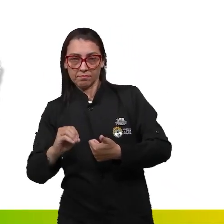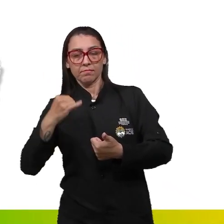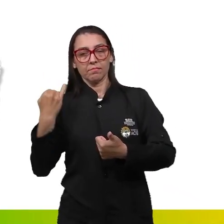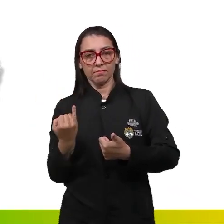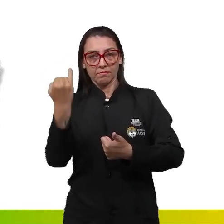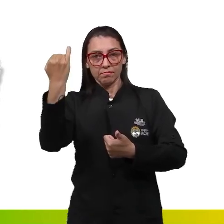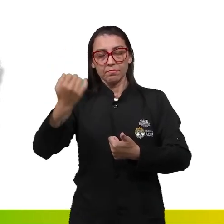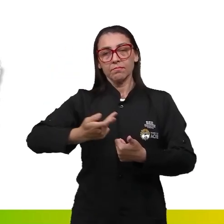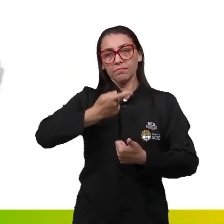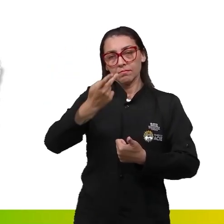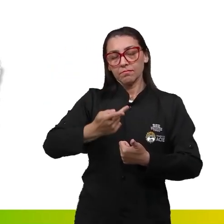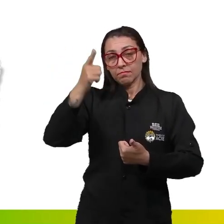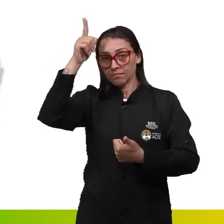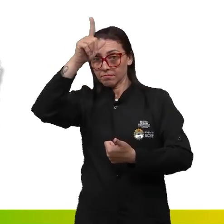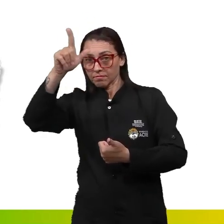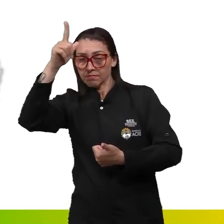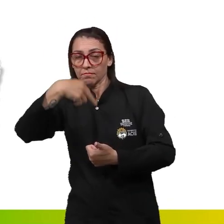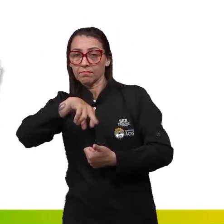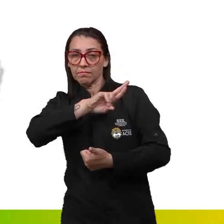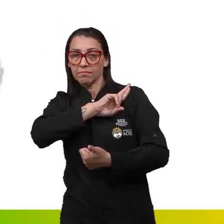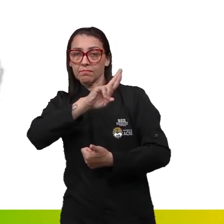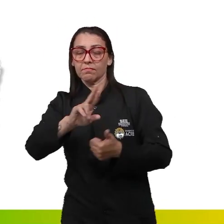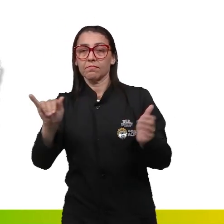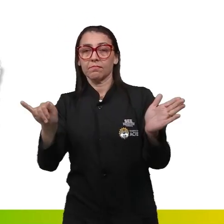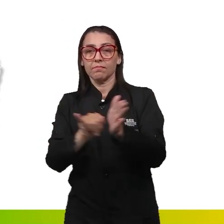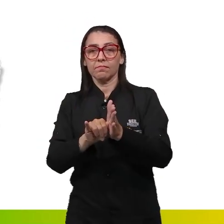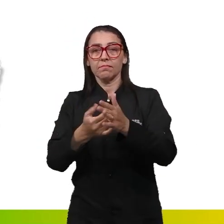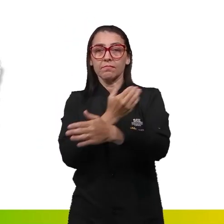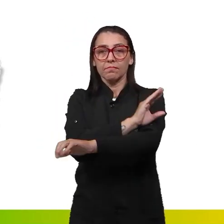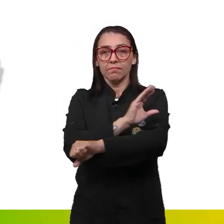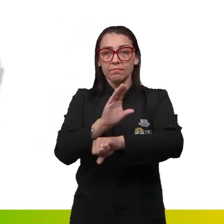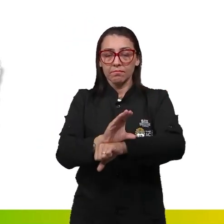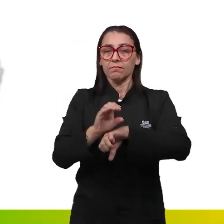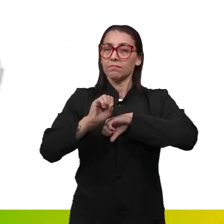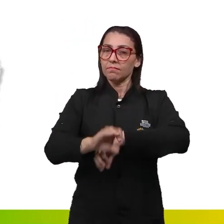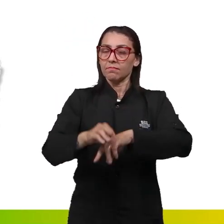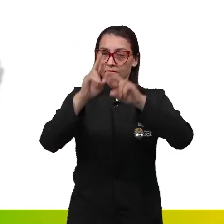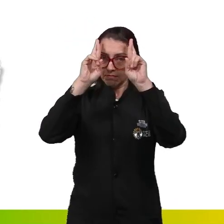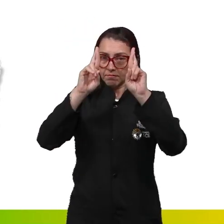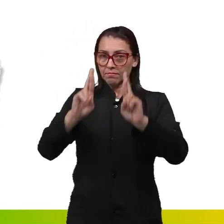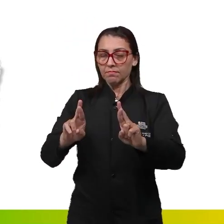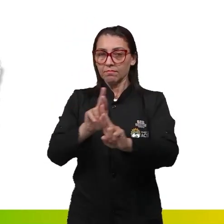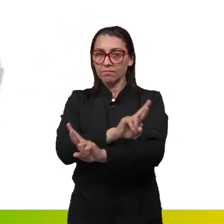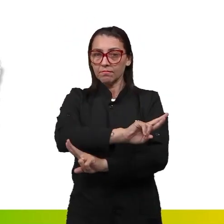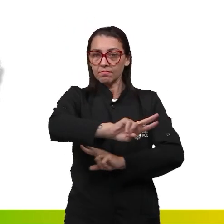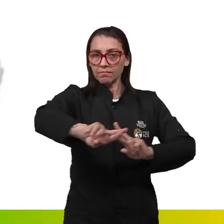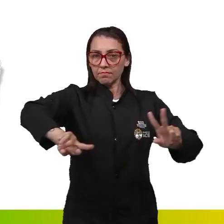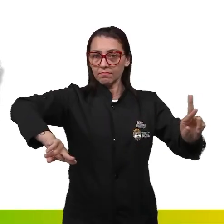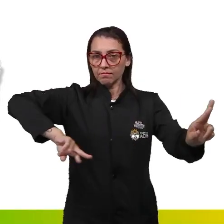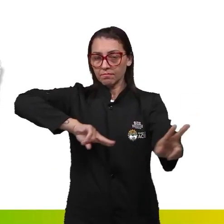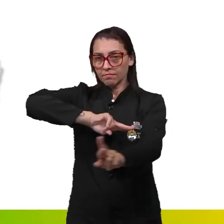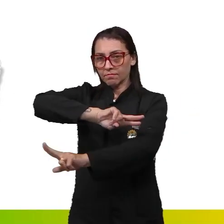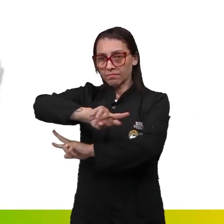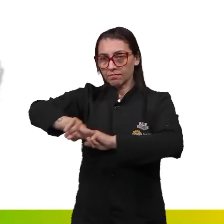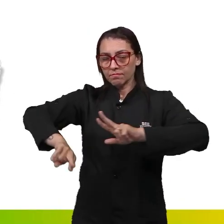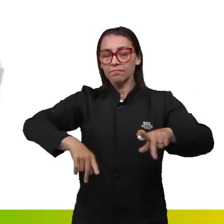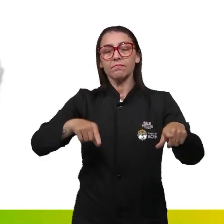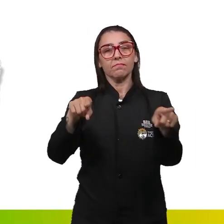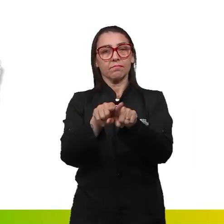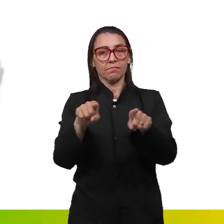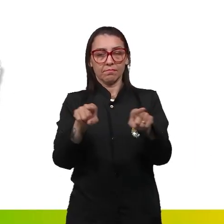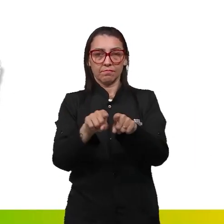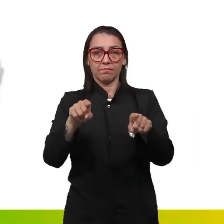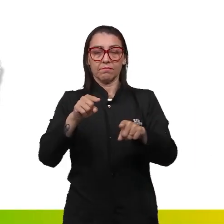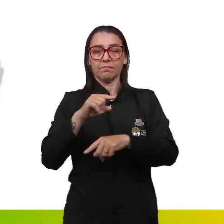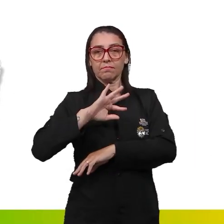é que a lenda, né, ela representa a identidade cultural e ensina a ter respeito às diferenças, principalmente a ter respeito também